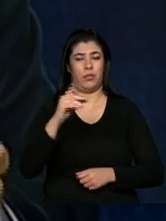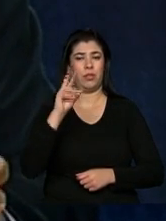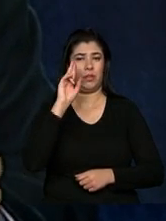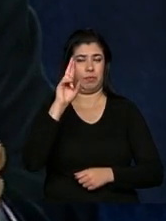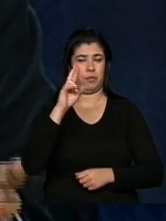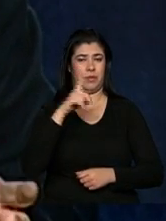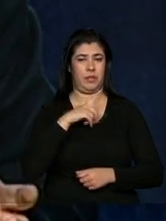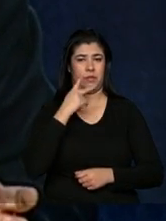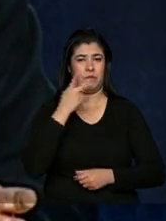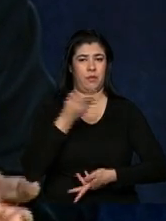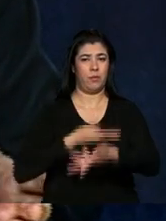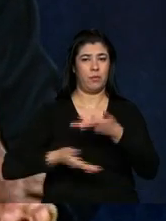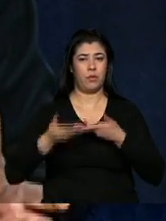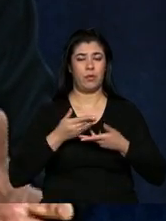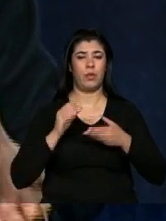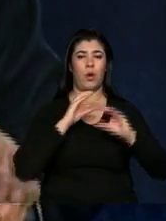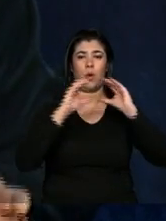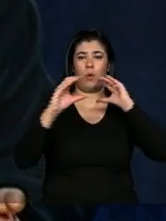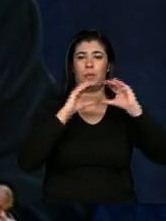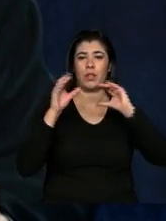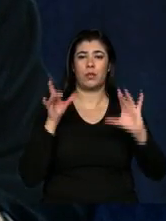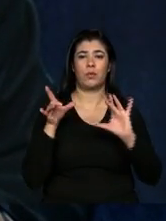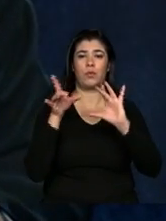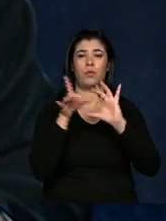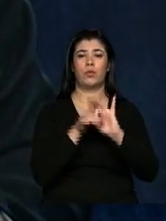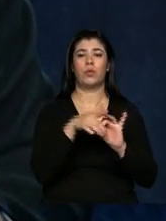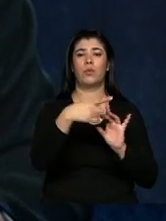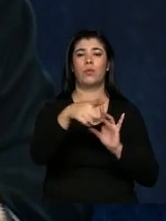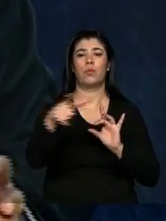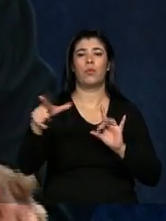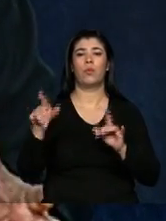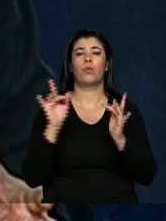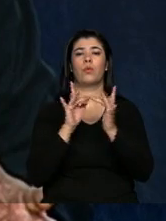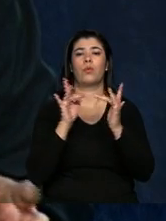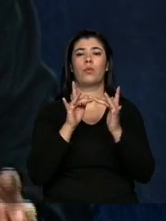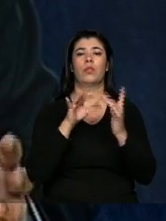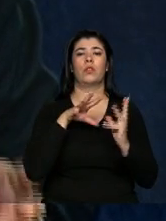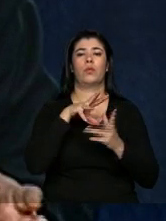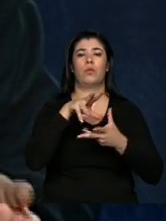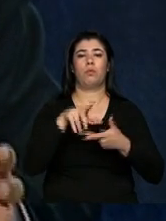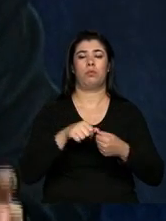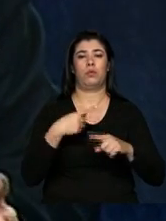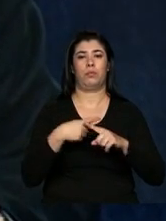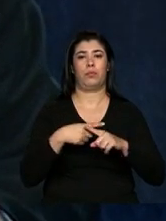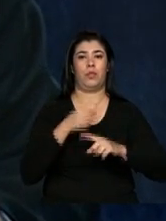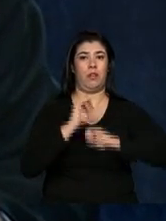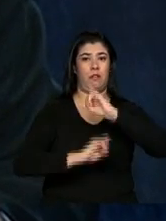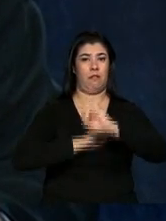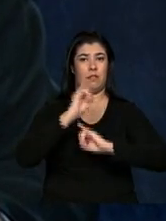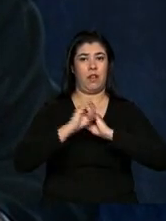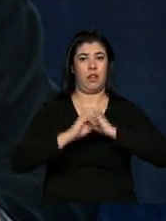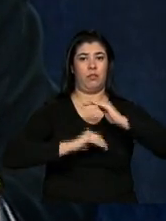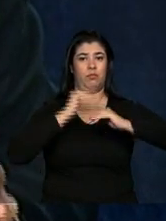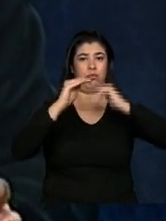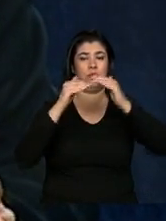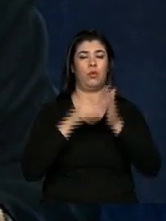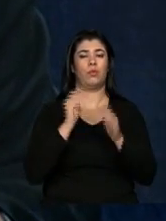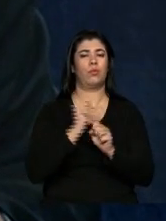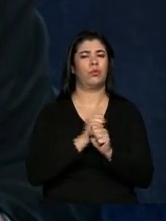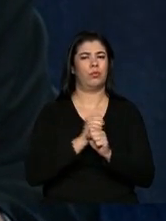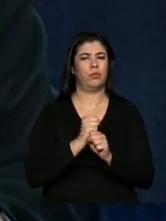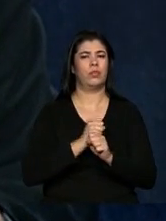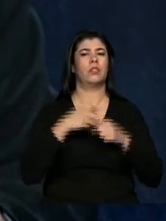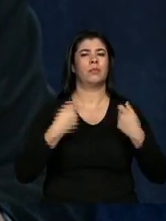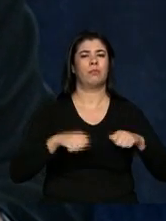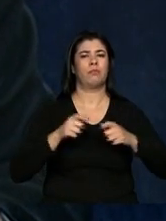a parte das Comunicações integrou várias outras atividades do mundo a partir do Advento da internet Especialmente nos últimos anos com